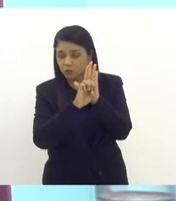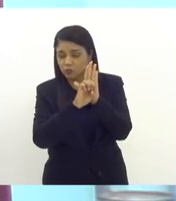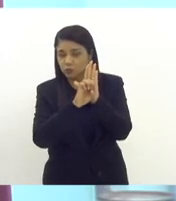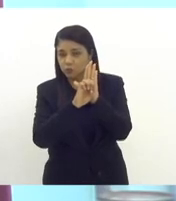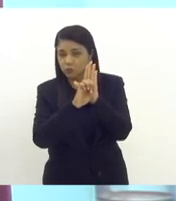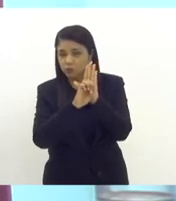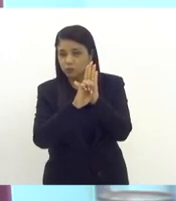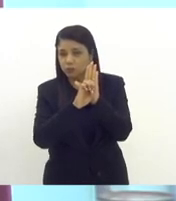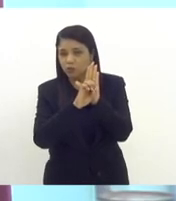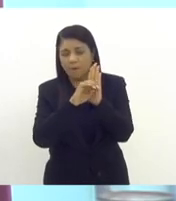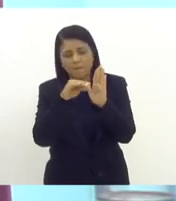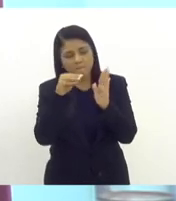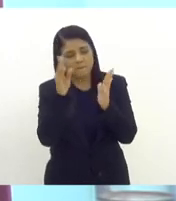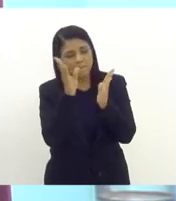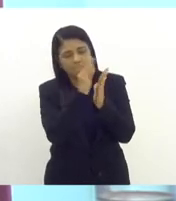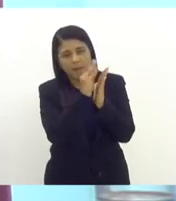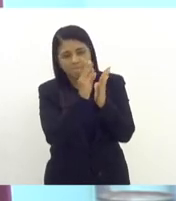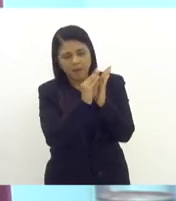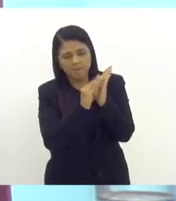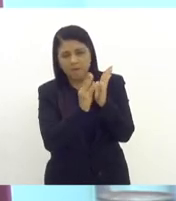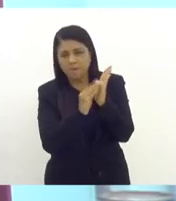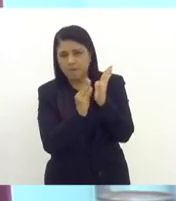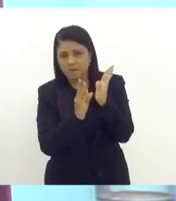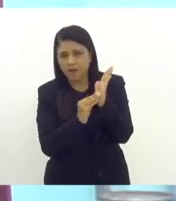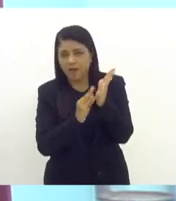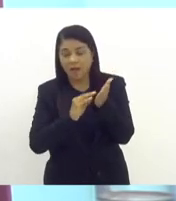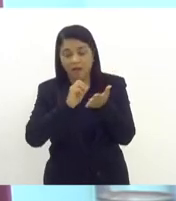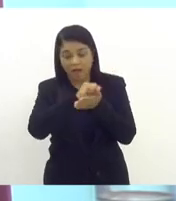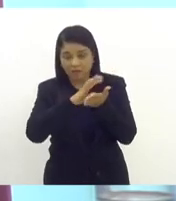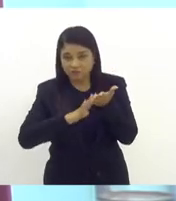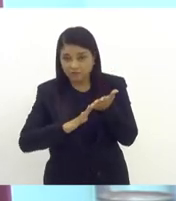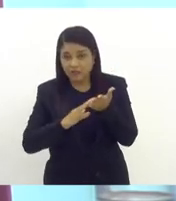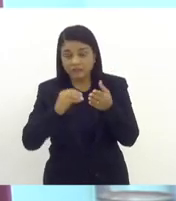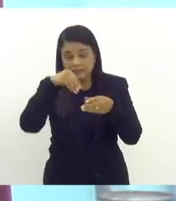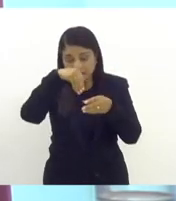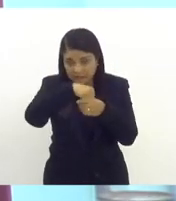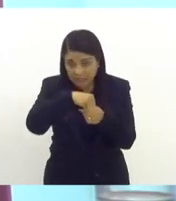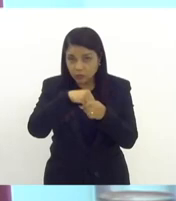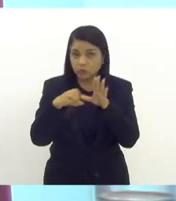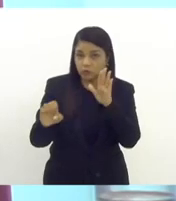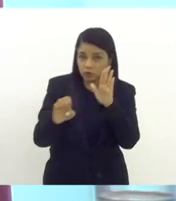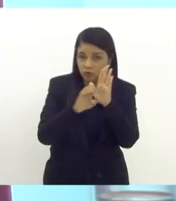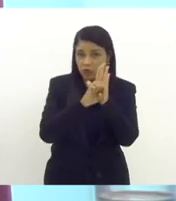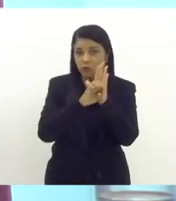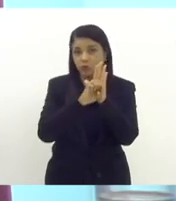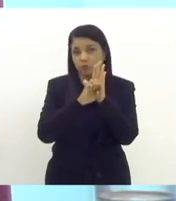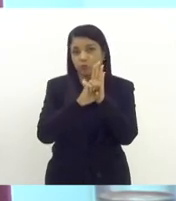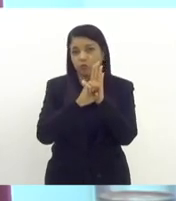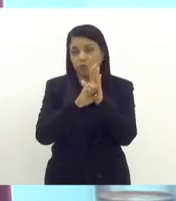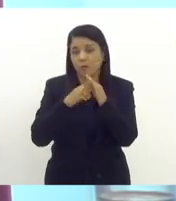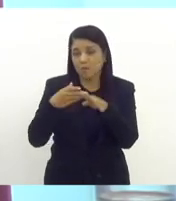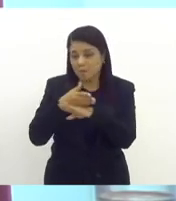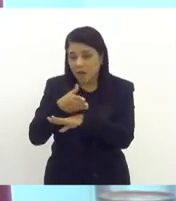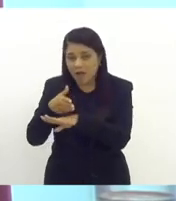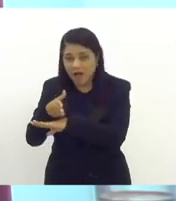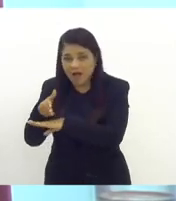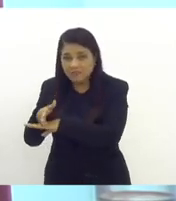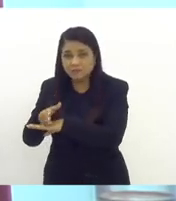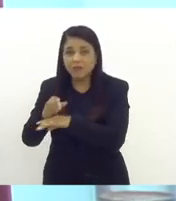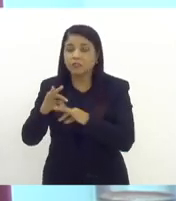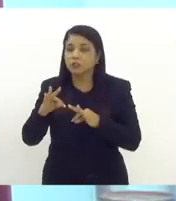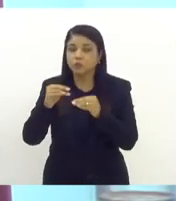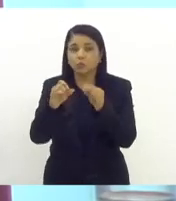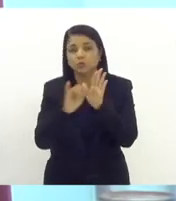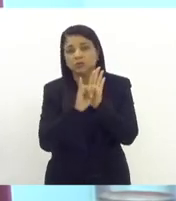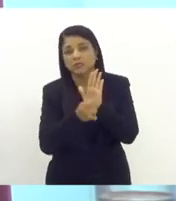colocamos diversas atividades dentro do estatuto para poder participar de editais do Brasil